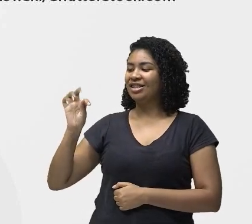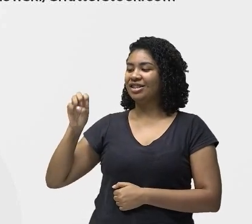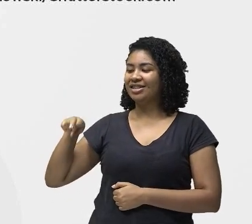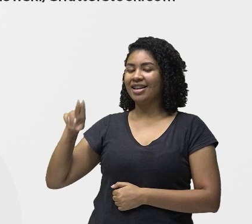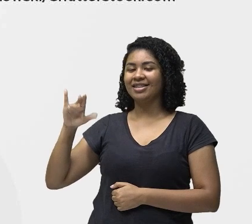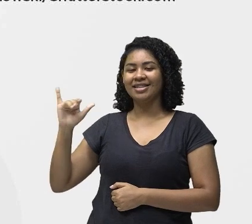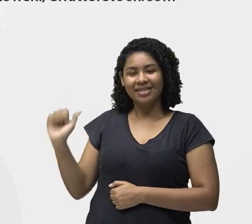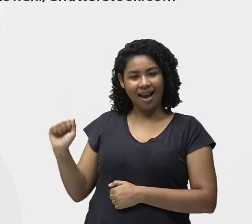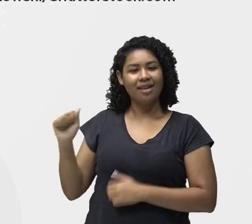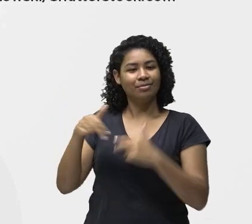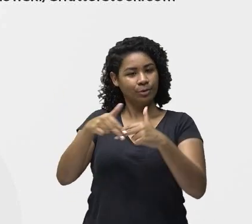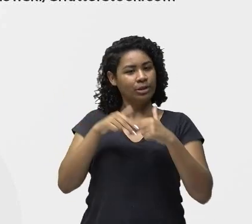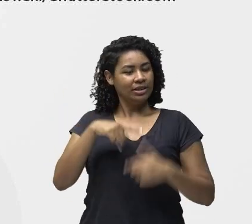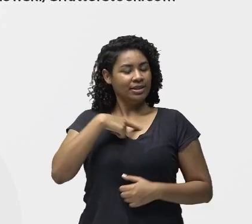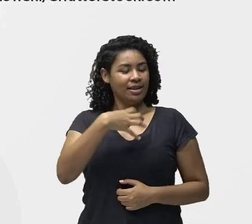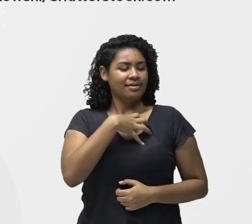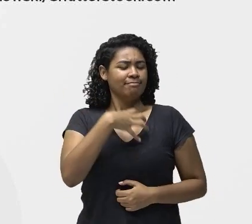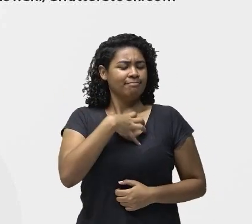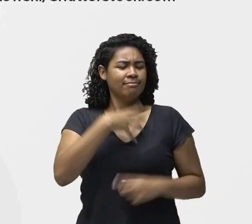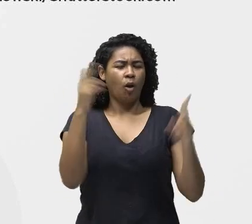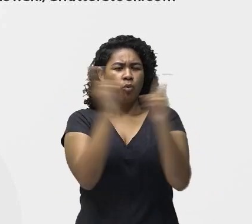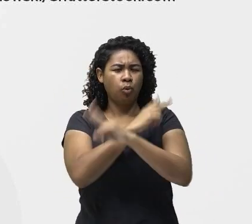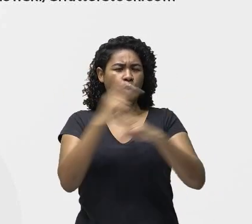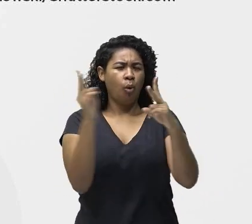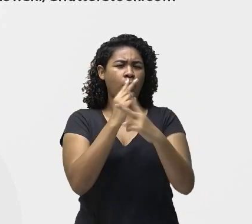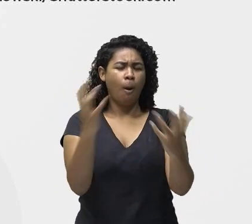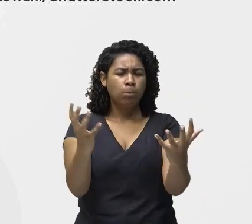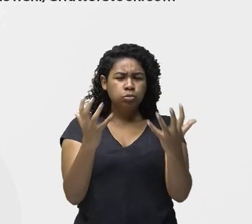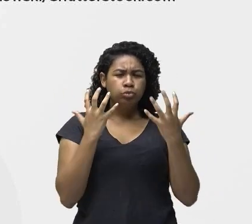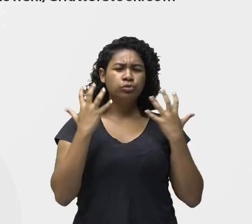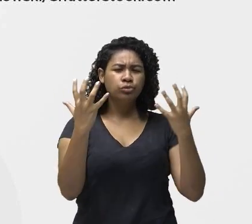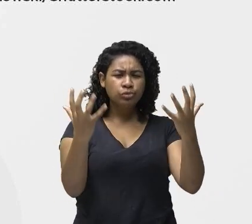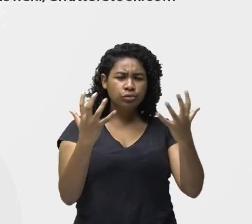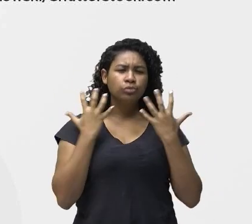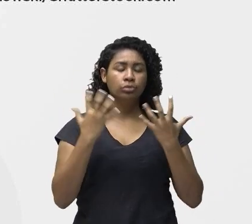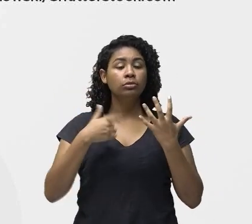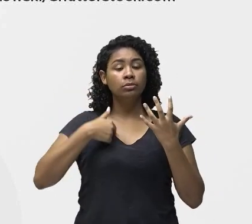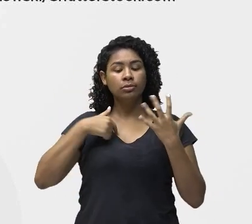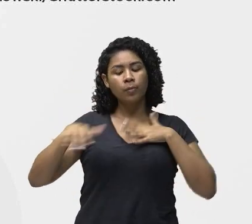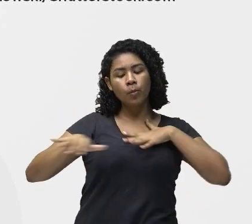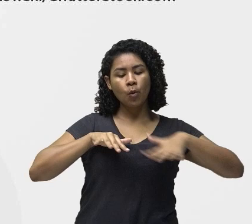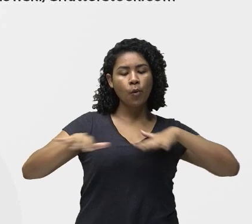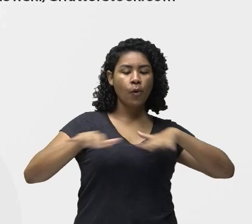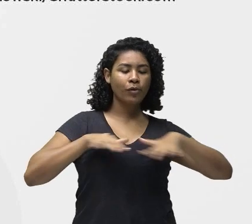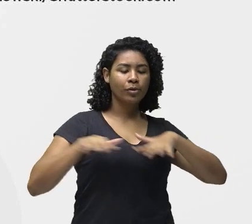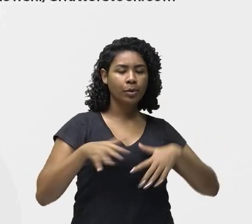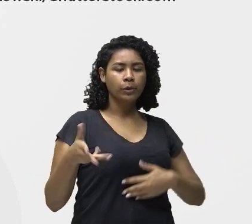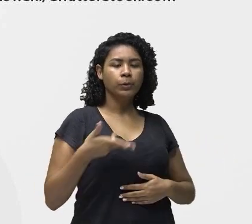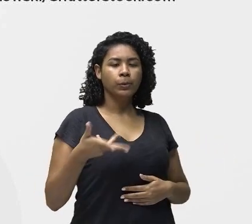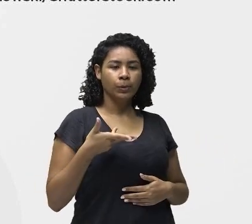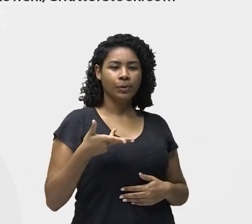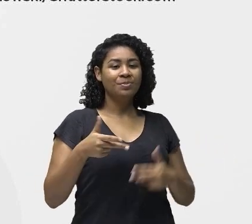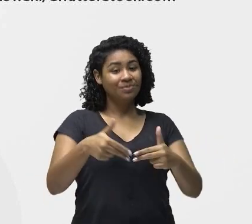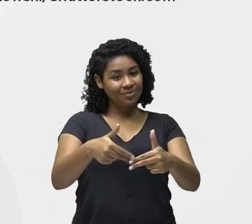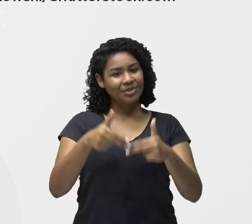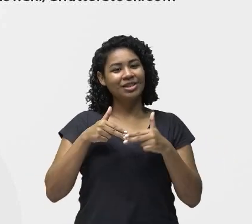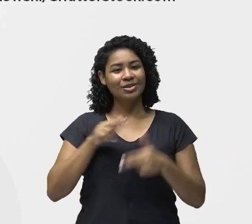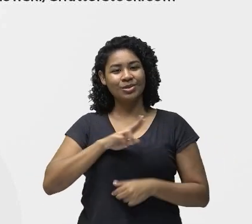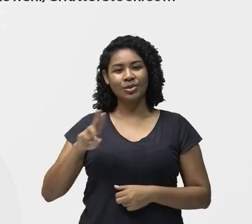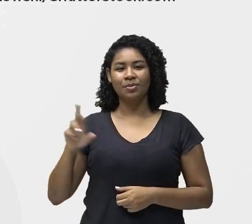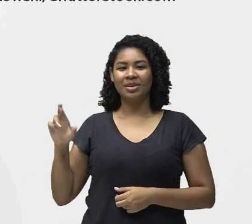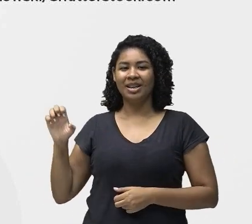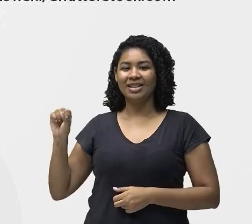faz movimento, né? Quando há um movimento em velocidade. A outra propriedade do ar é